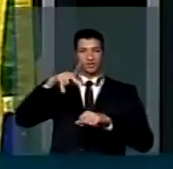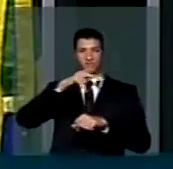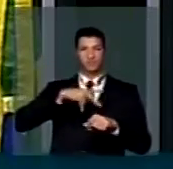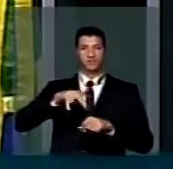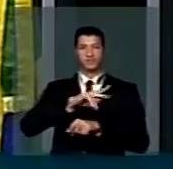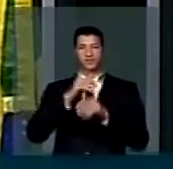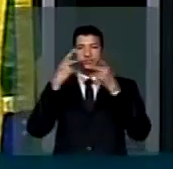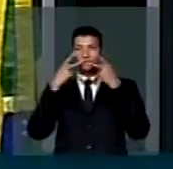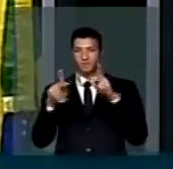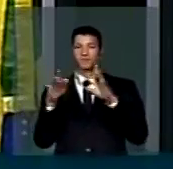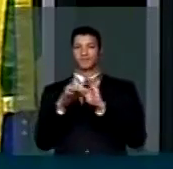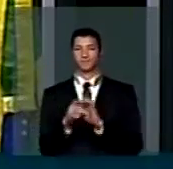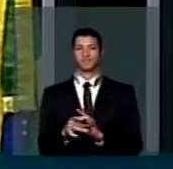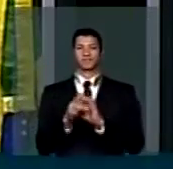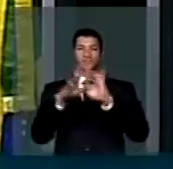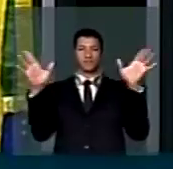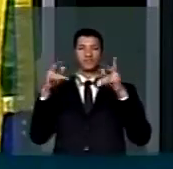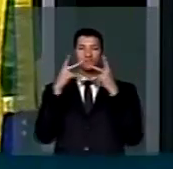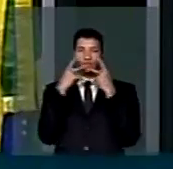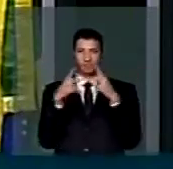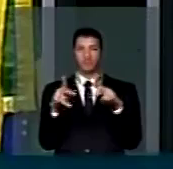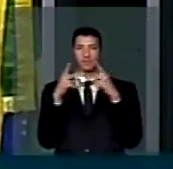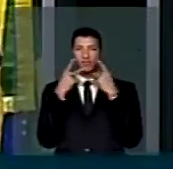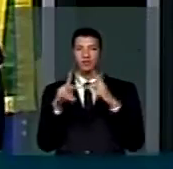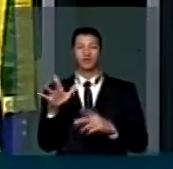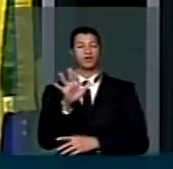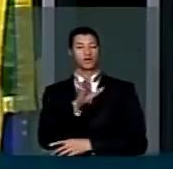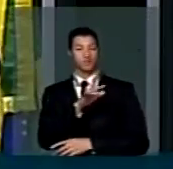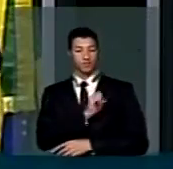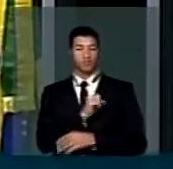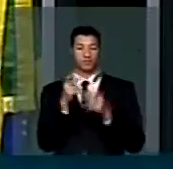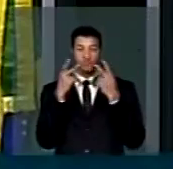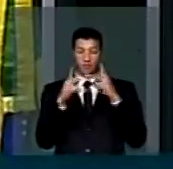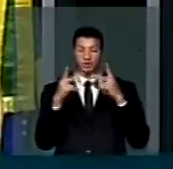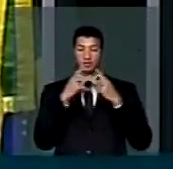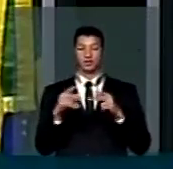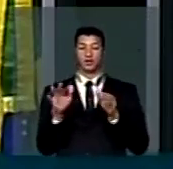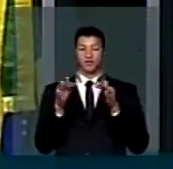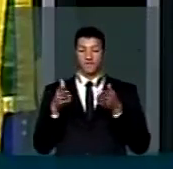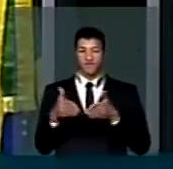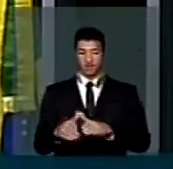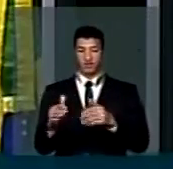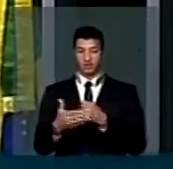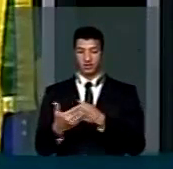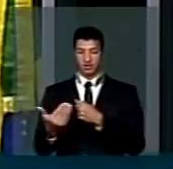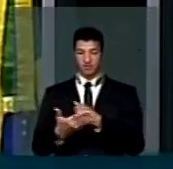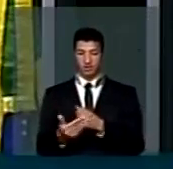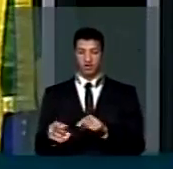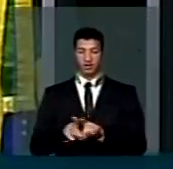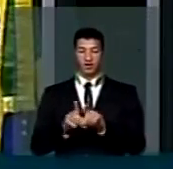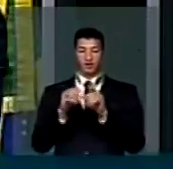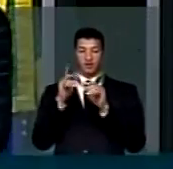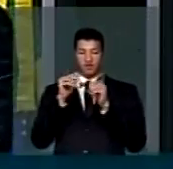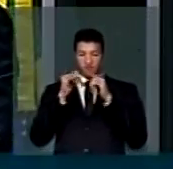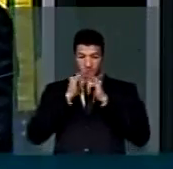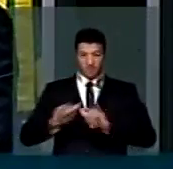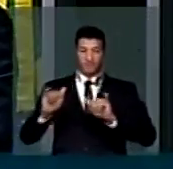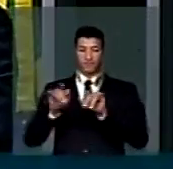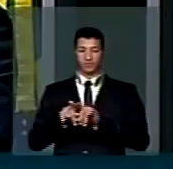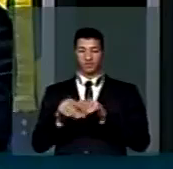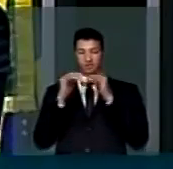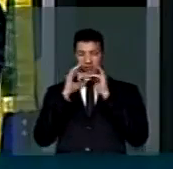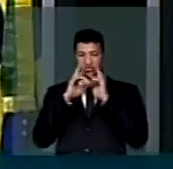pregar liberdade, pregar amor e fraternidade. Eu faço um